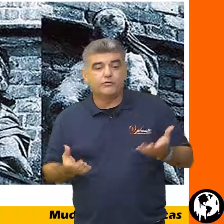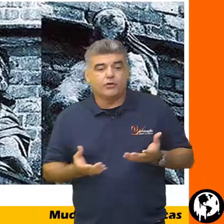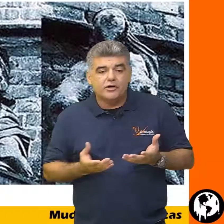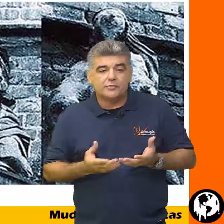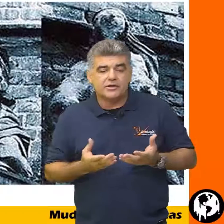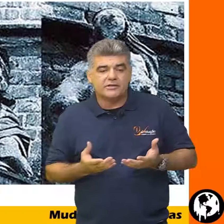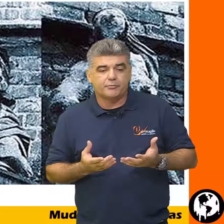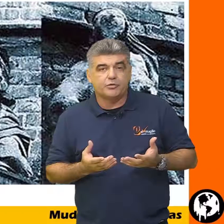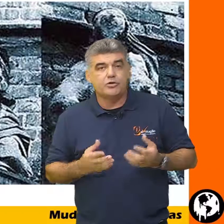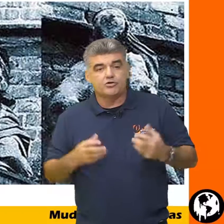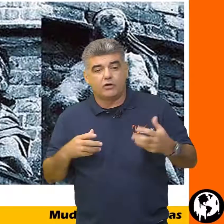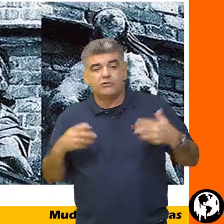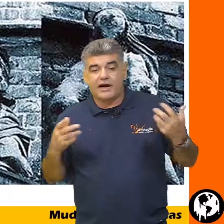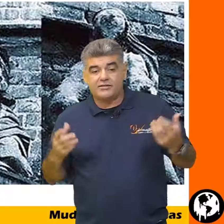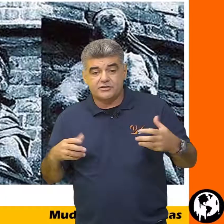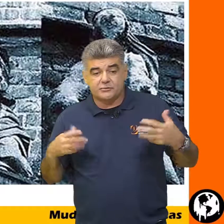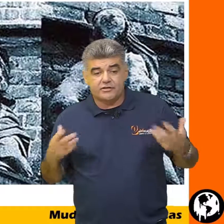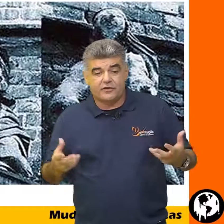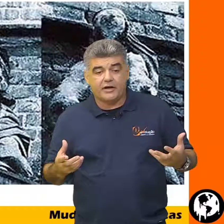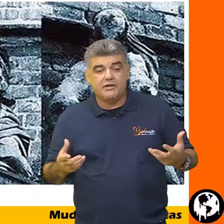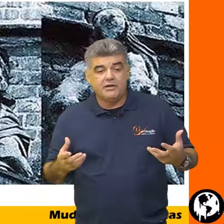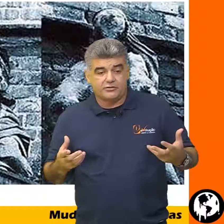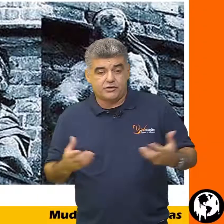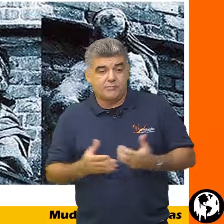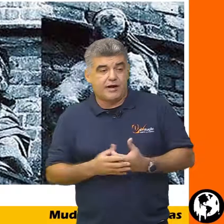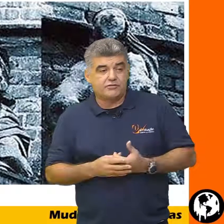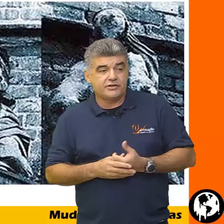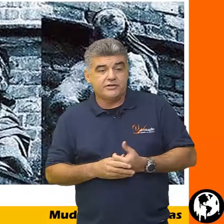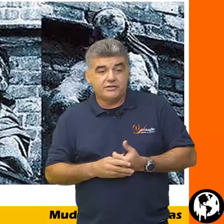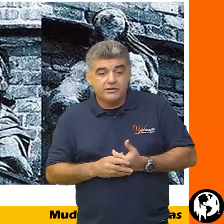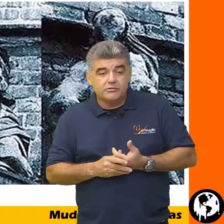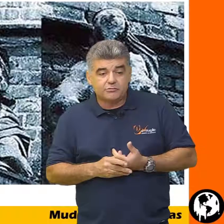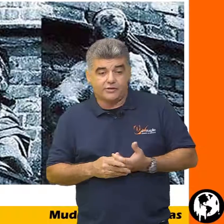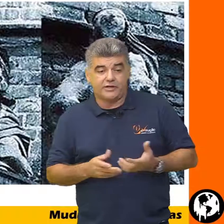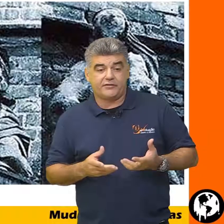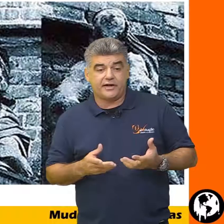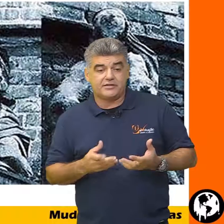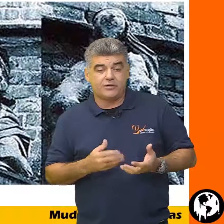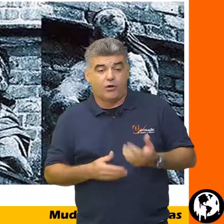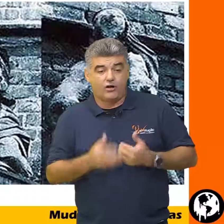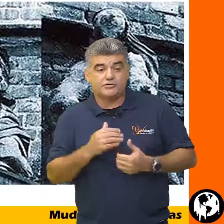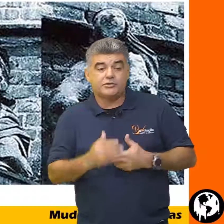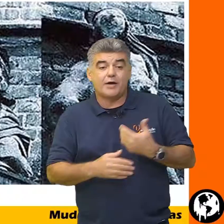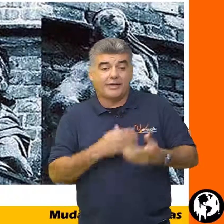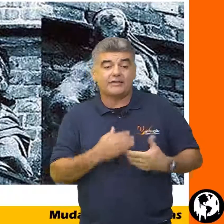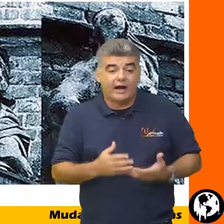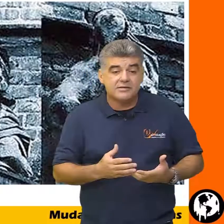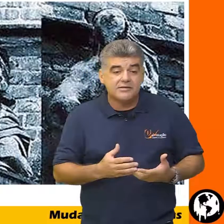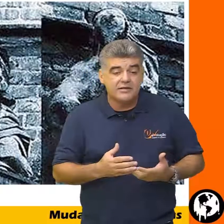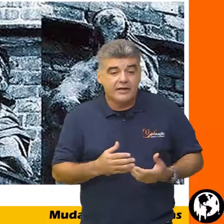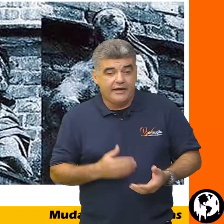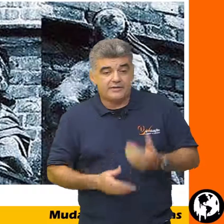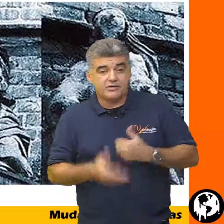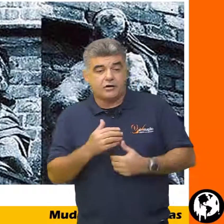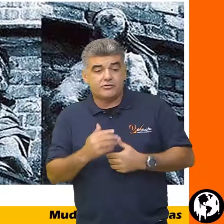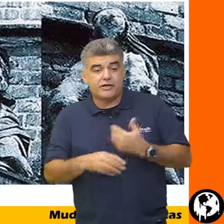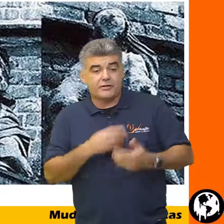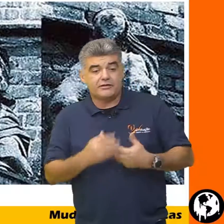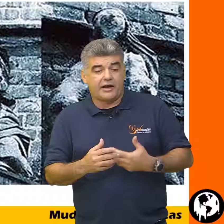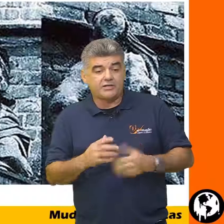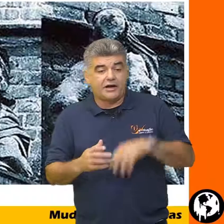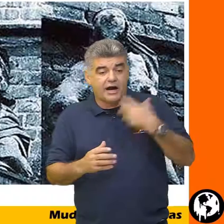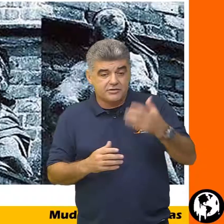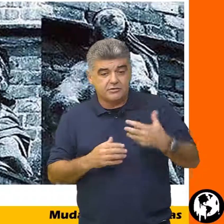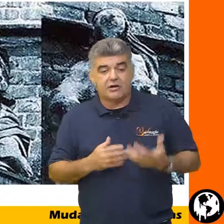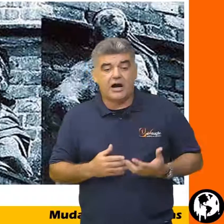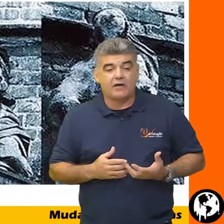os vulcões, por exemplo, jogam gás na atmosfera, são chamados de anidridos, porque na verdade são óxidos de ametais. Esses óxidos de